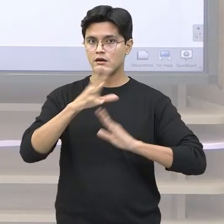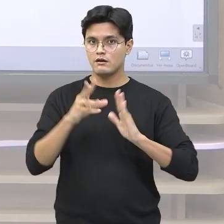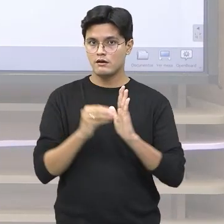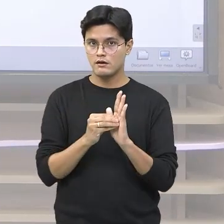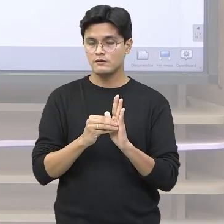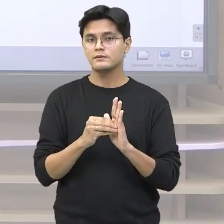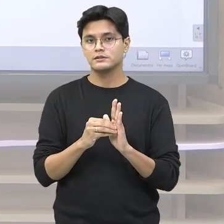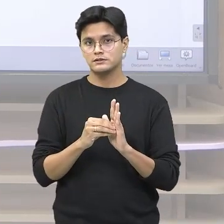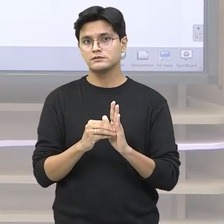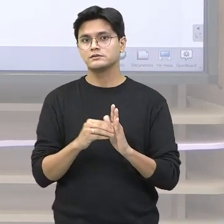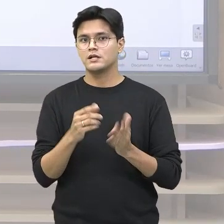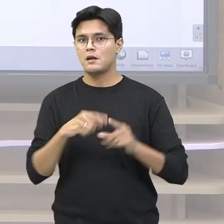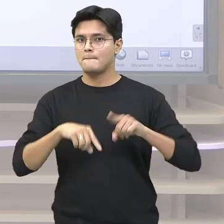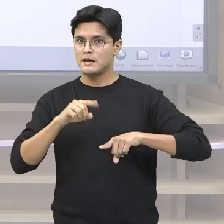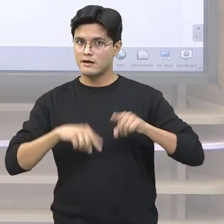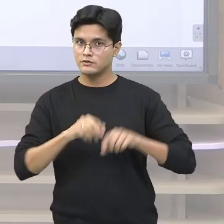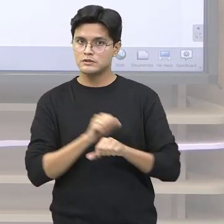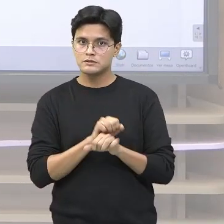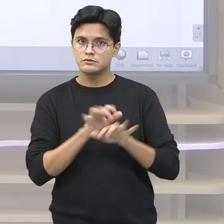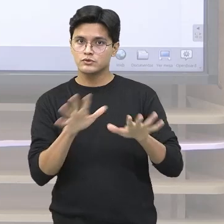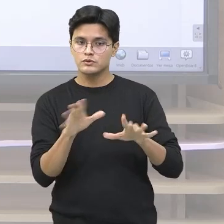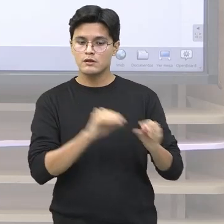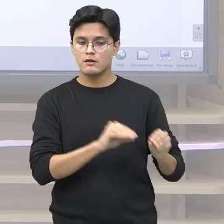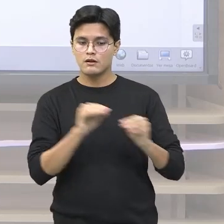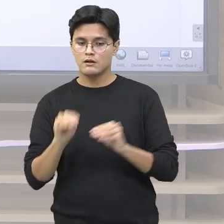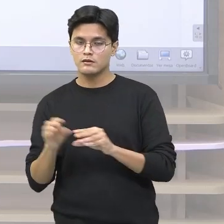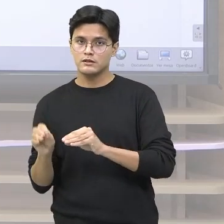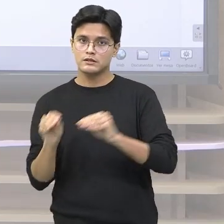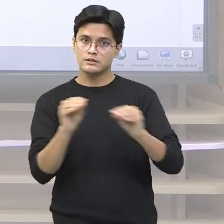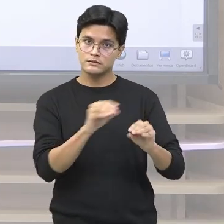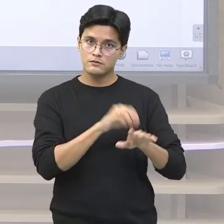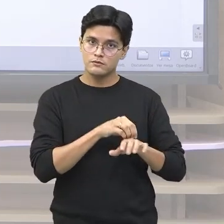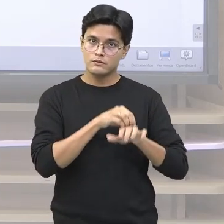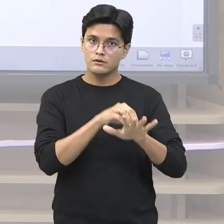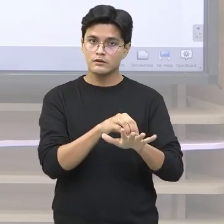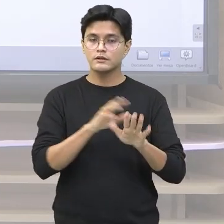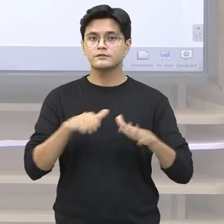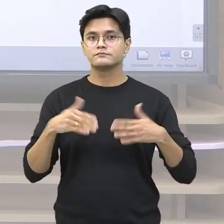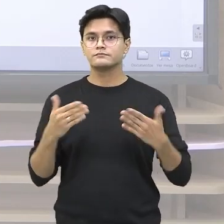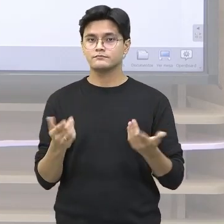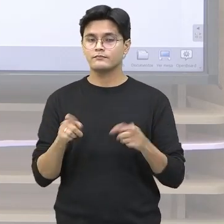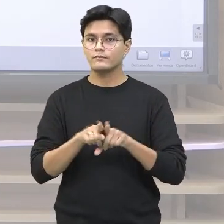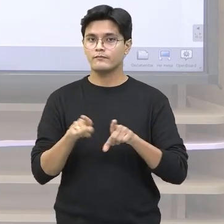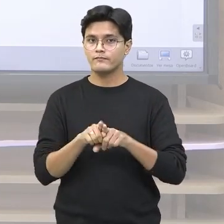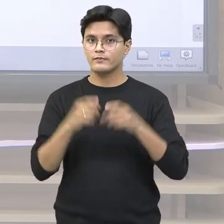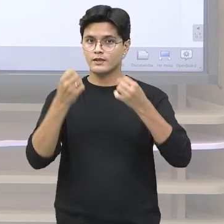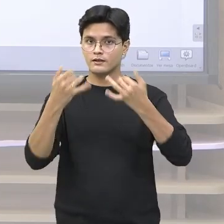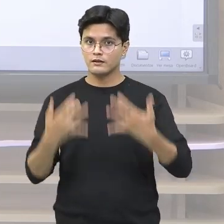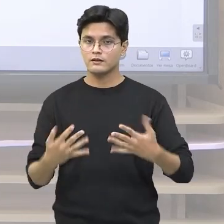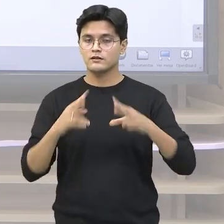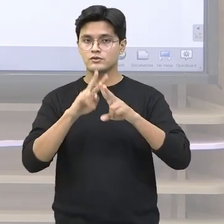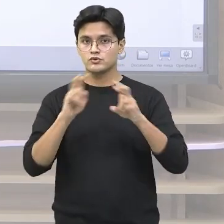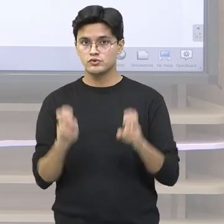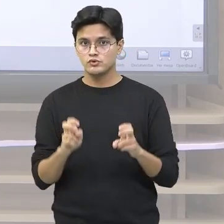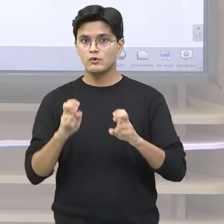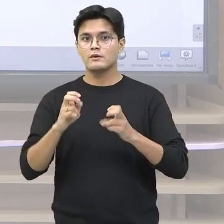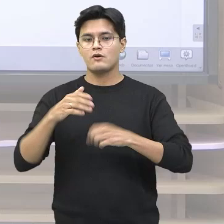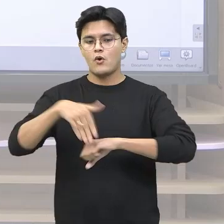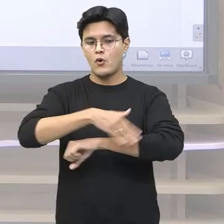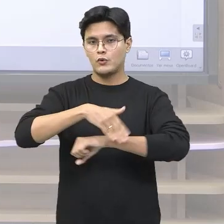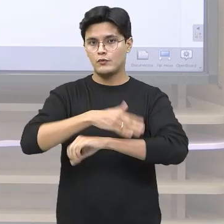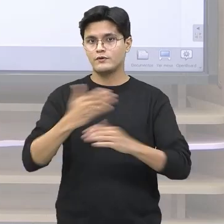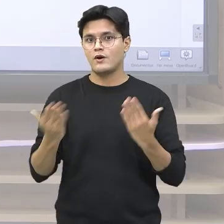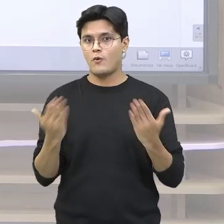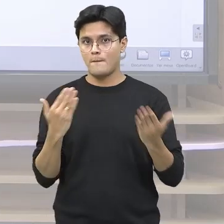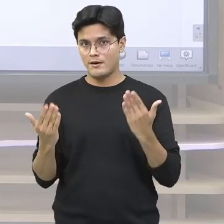mercadorias desse fluxo de transporte né Inclusive a gente colocou ali as nossas rodovias nos rios da Amazônia